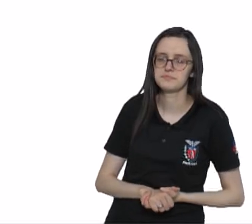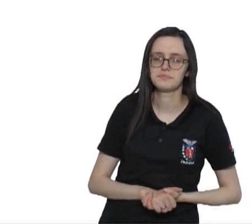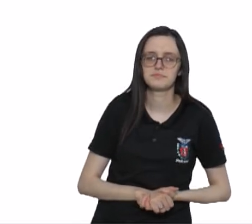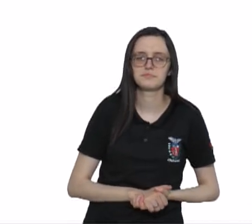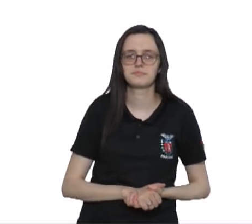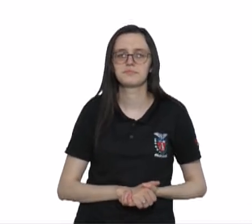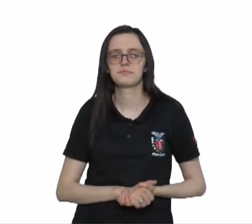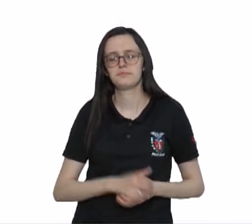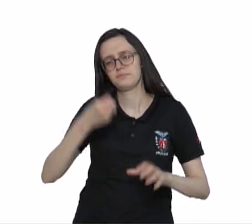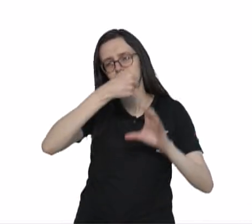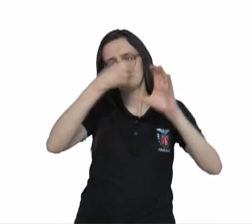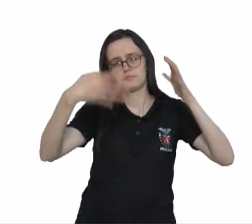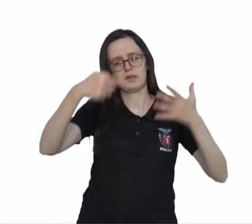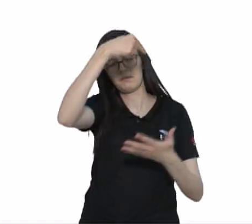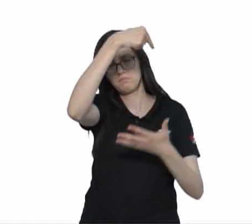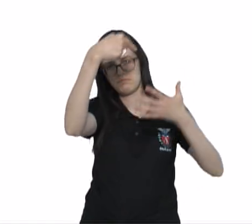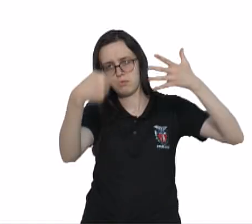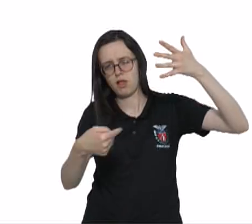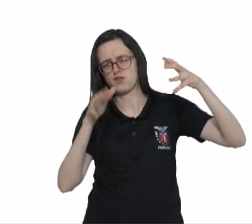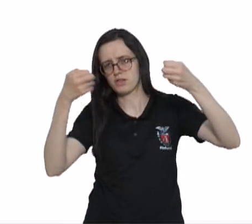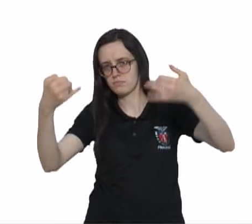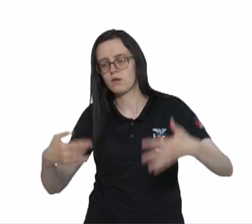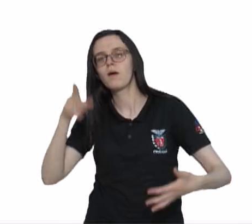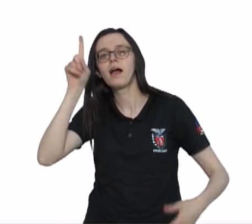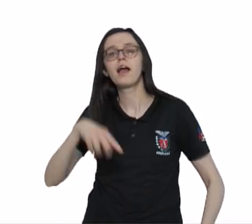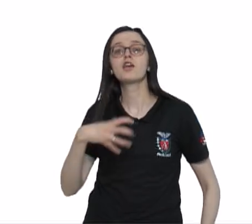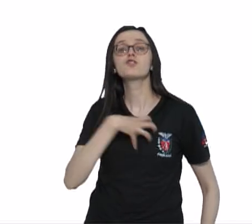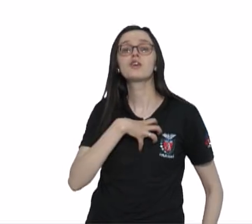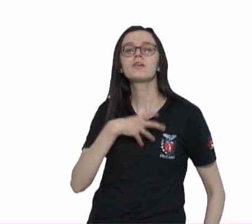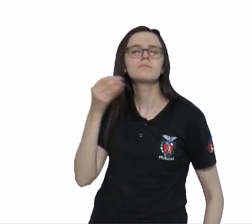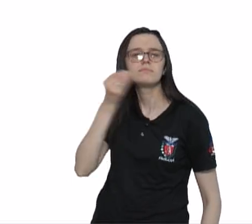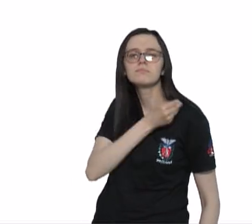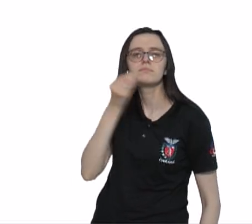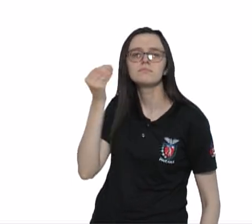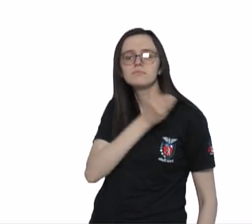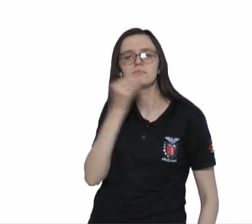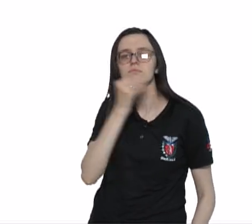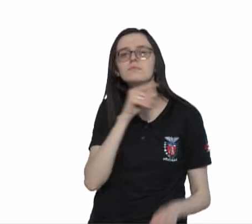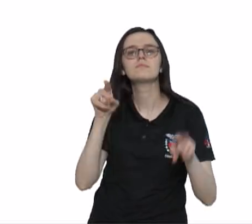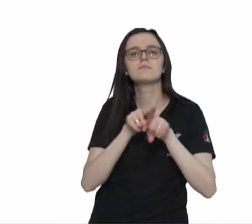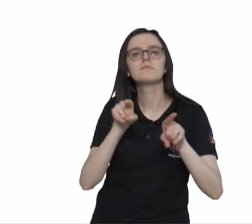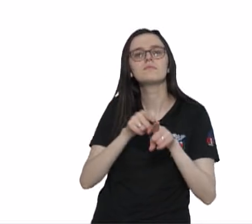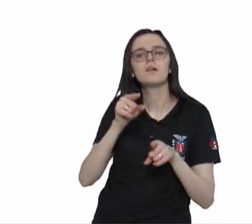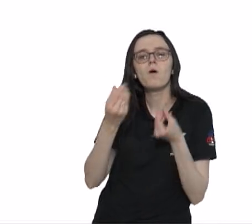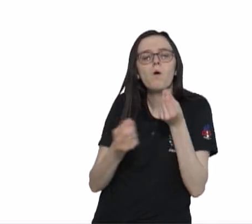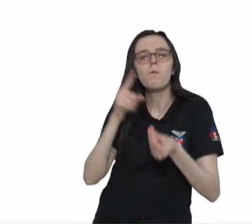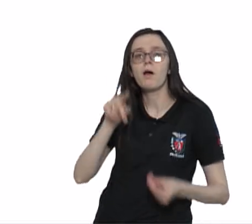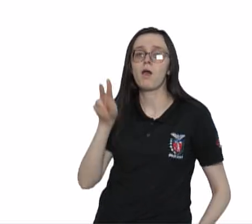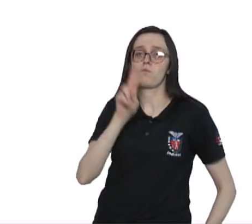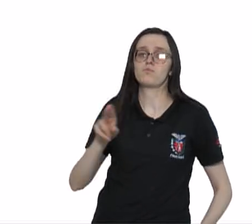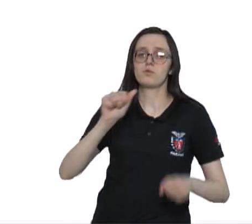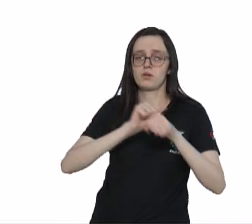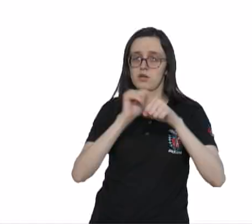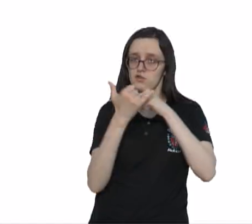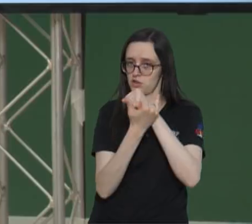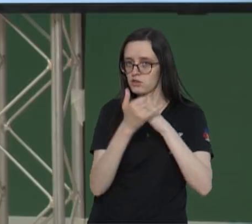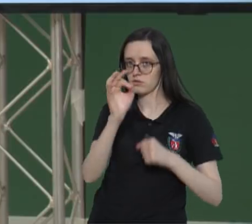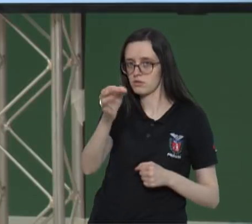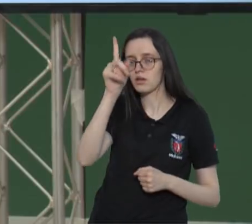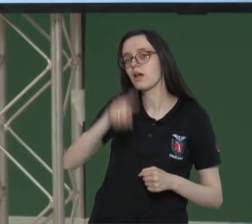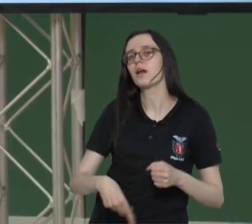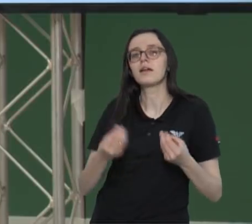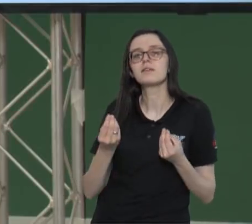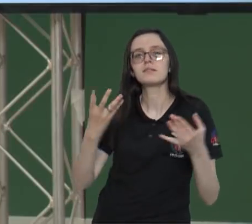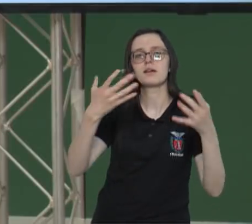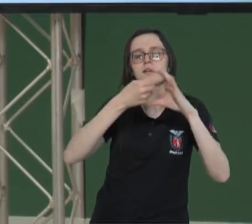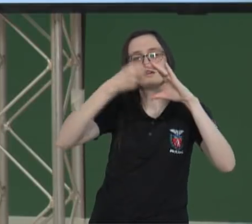das características, nós já falamos, é a linguagem persuasiva, né? E ela normalmente se dá com o uso de adjetivos, ou seja, dando as